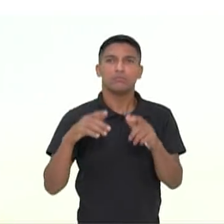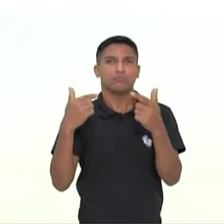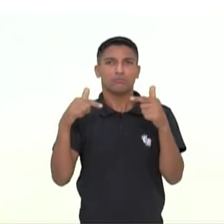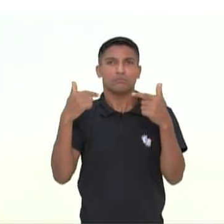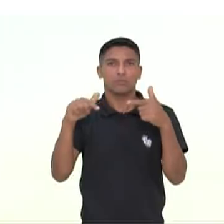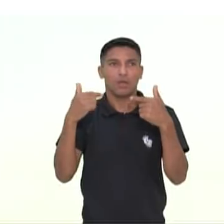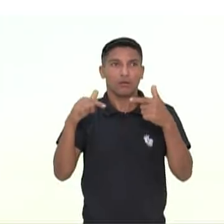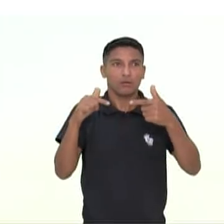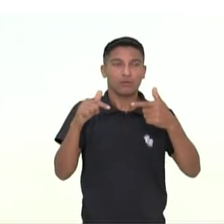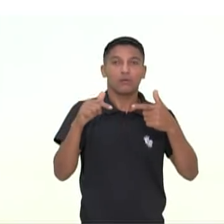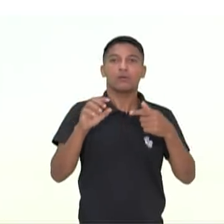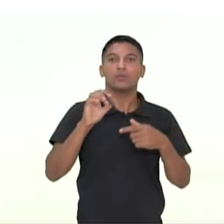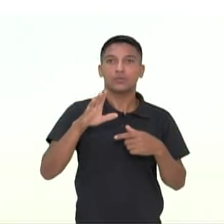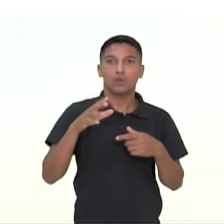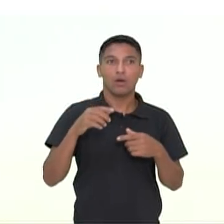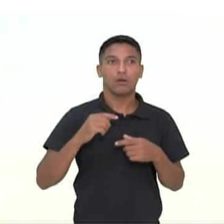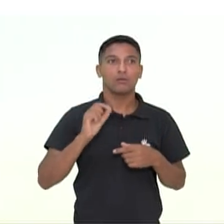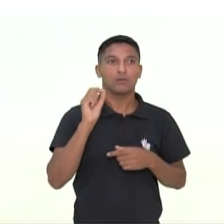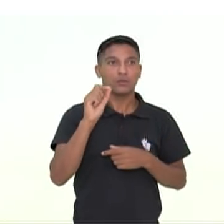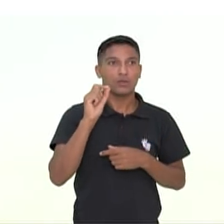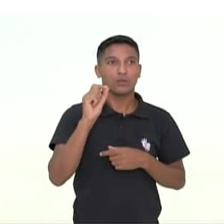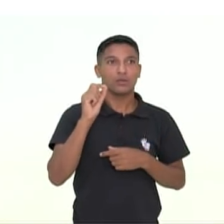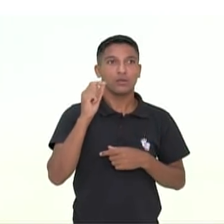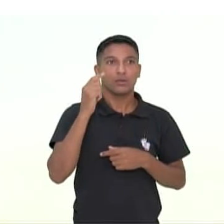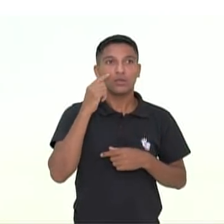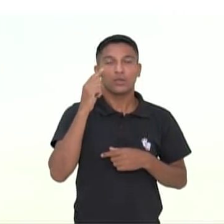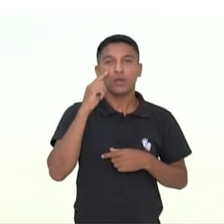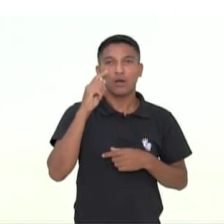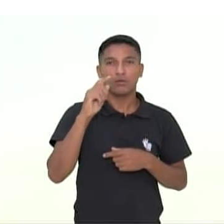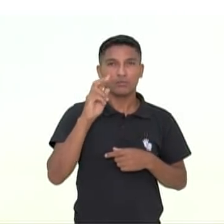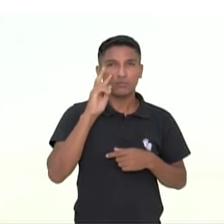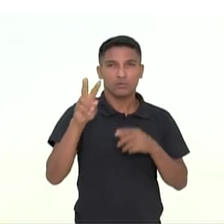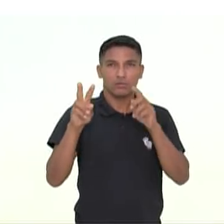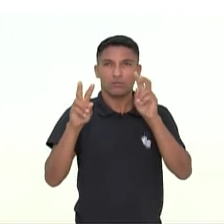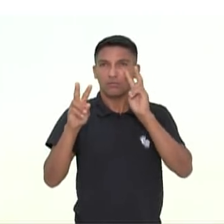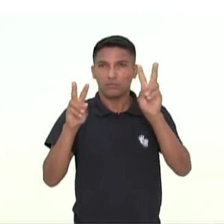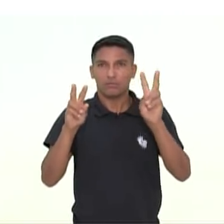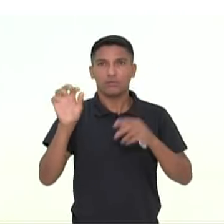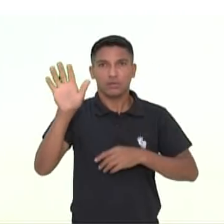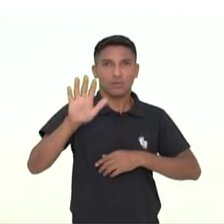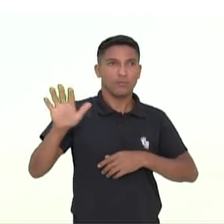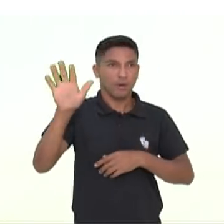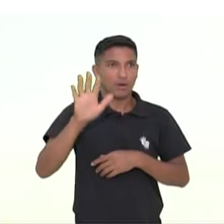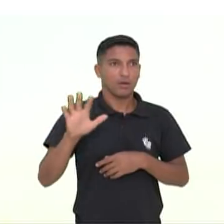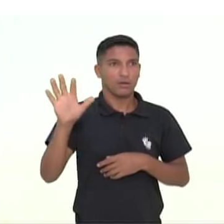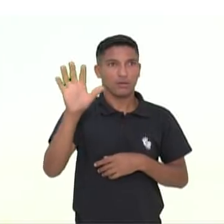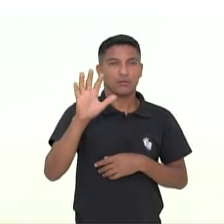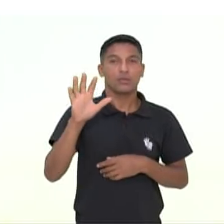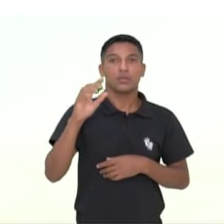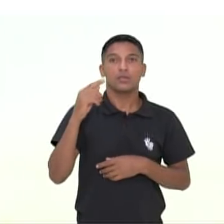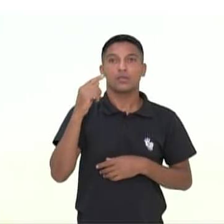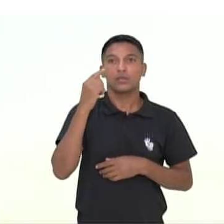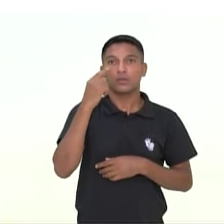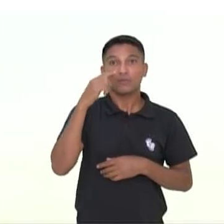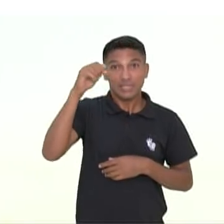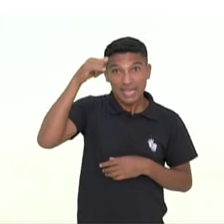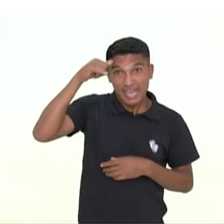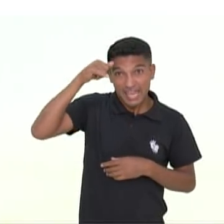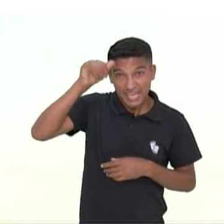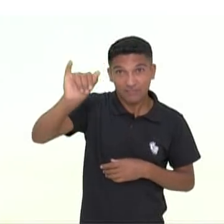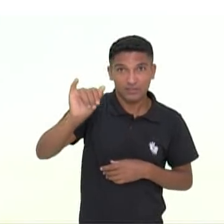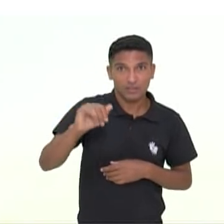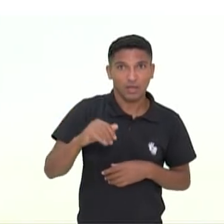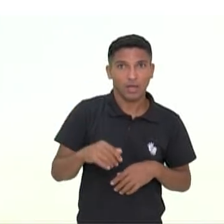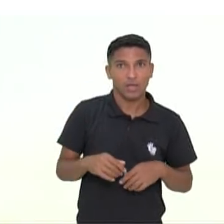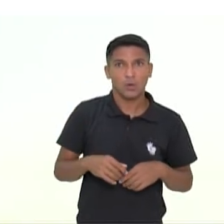a recepção, olha só, a recepção e a anulação de um ataque,